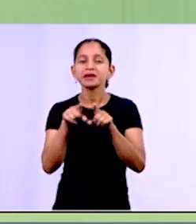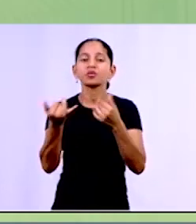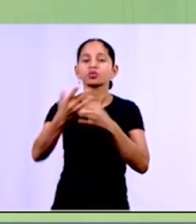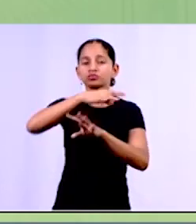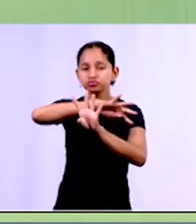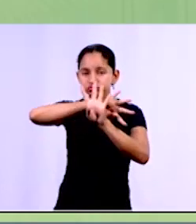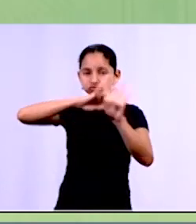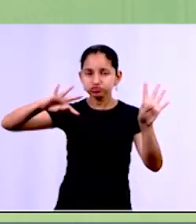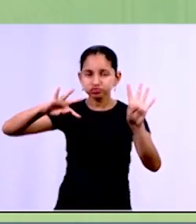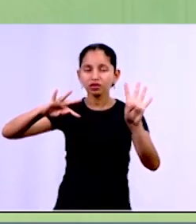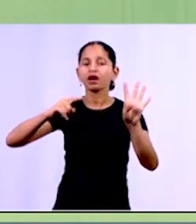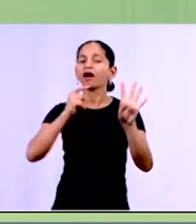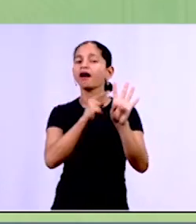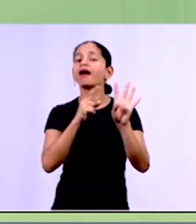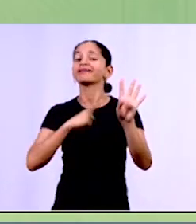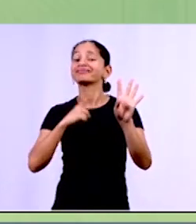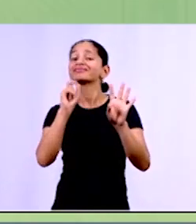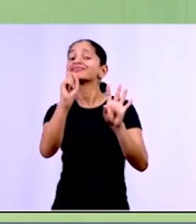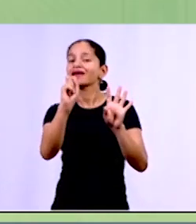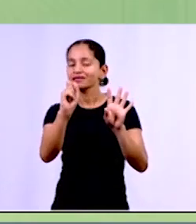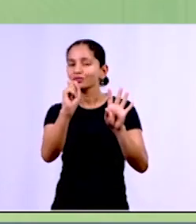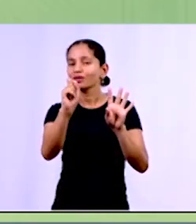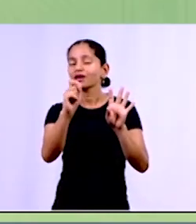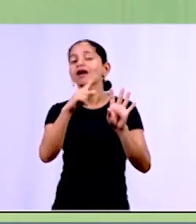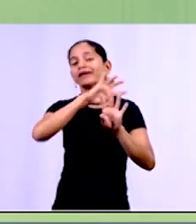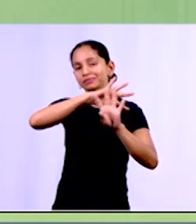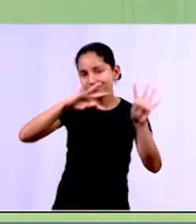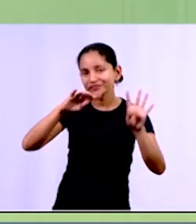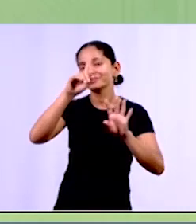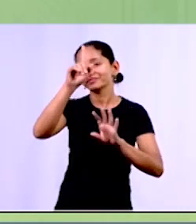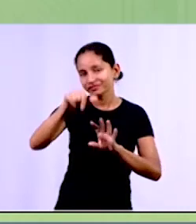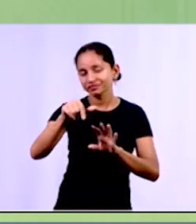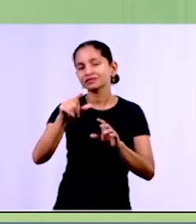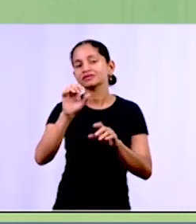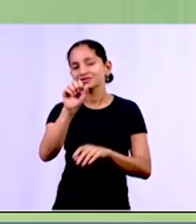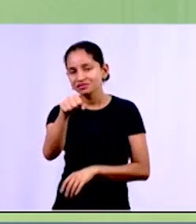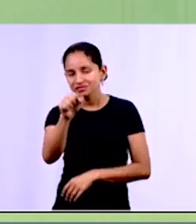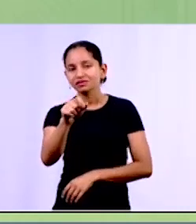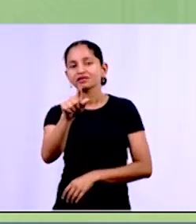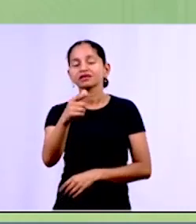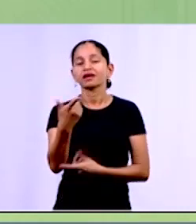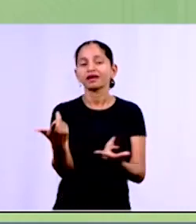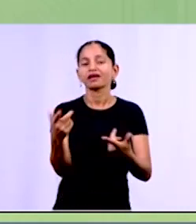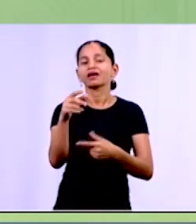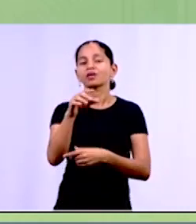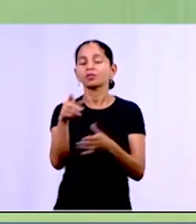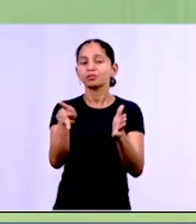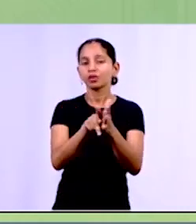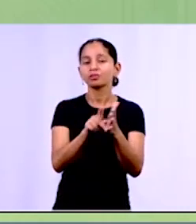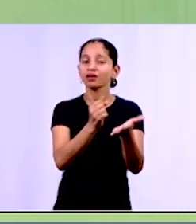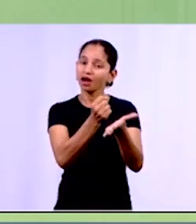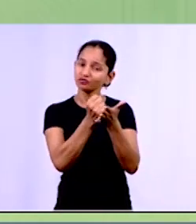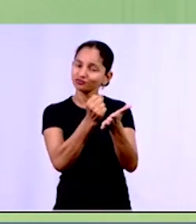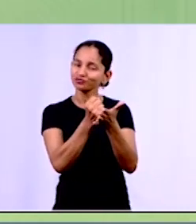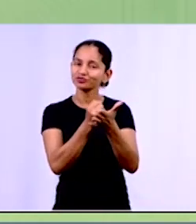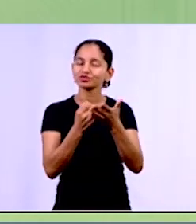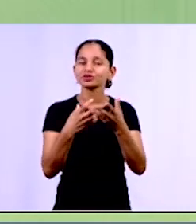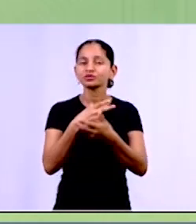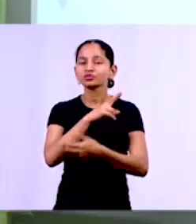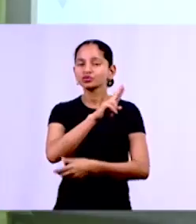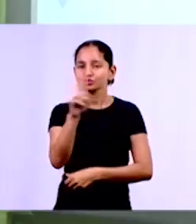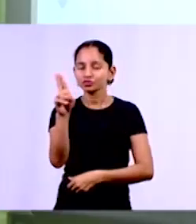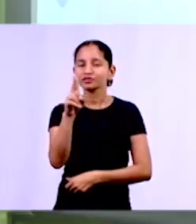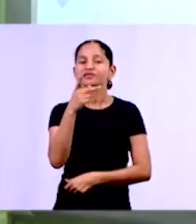pagamento. Geralmente esse sistema está em um servidor que roda nos clientes, a gente chama de servidor de aplicativos. Existe até uma topologia